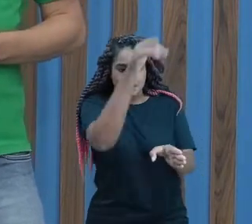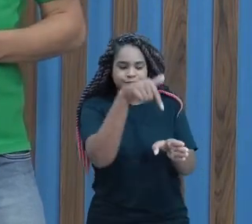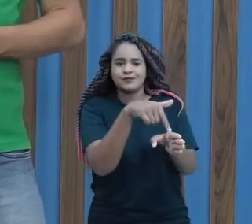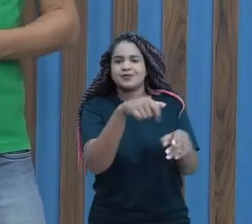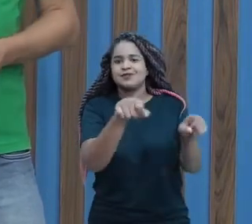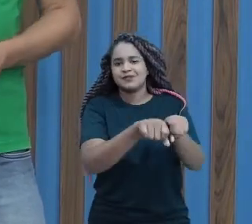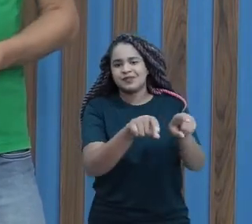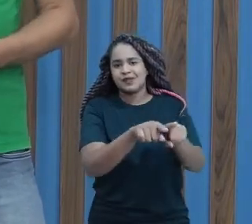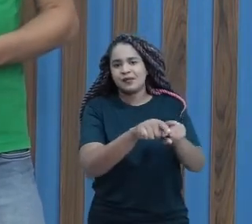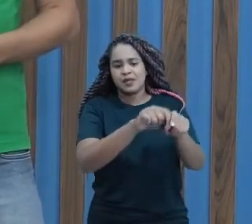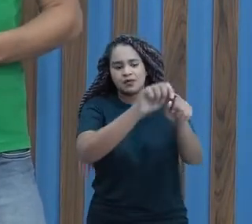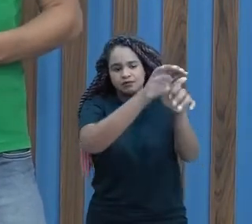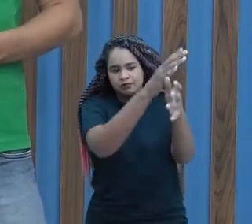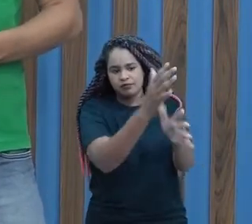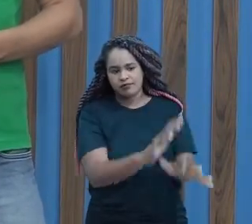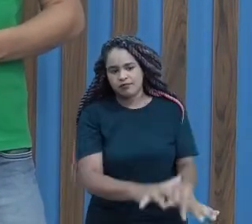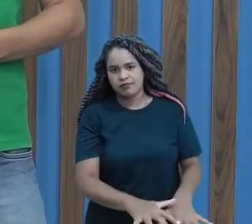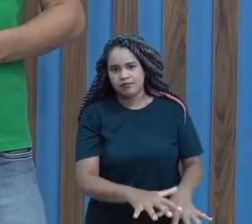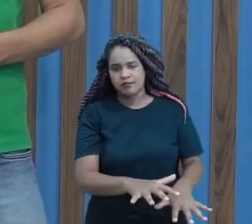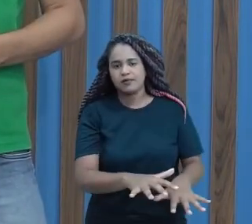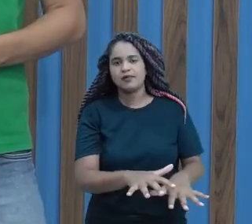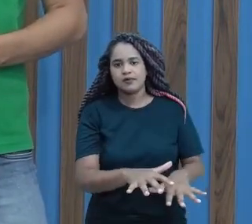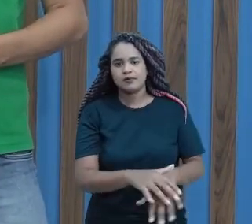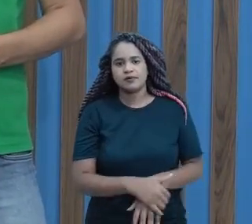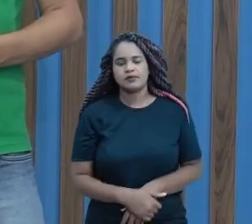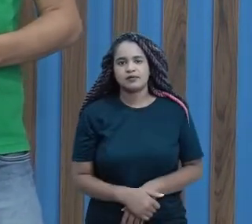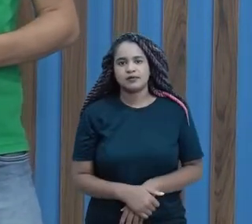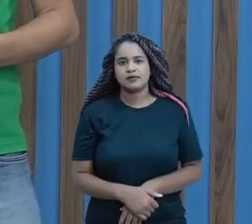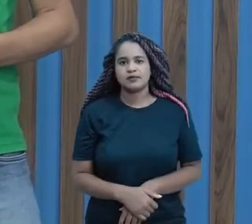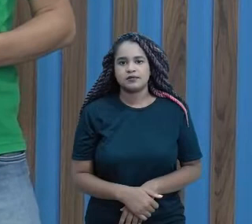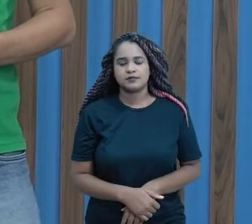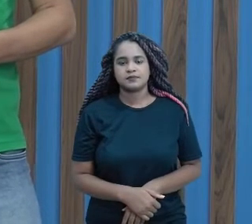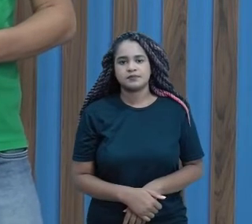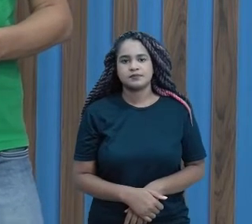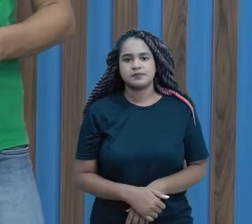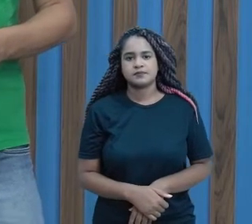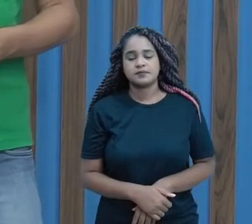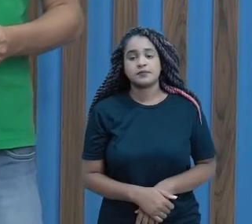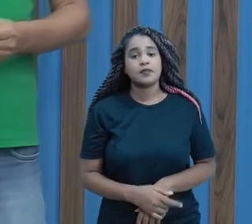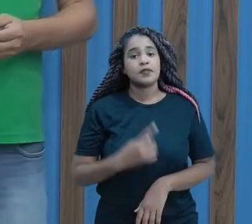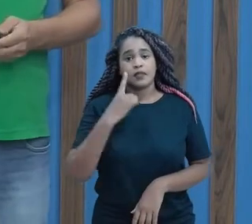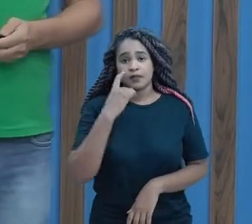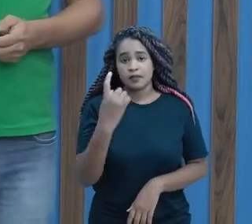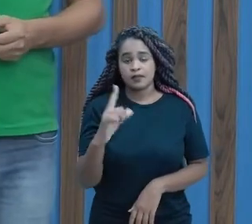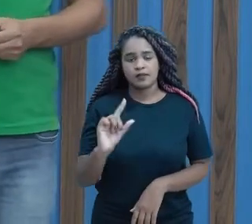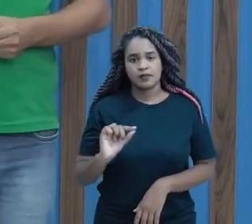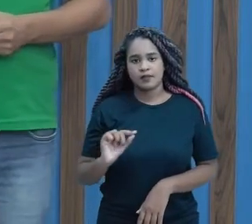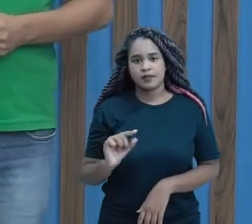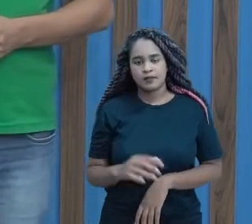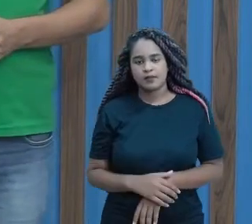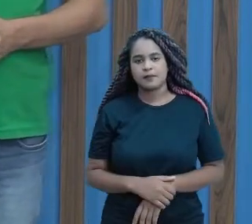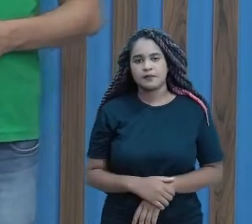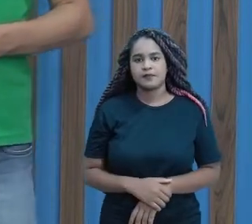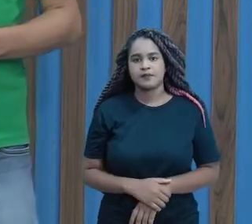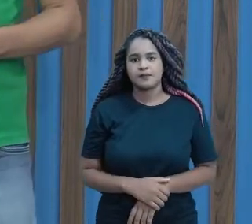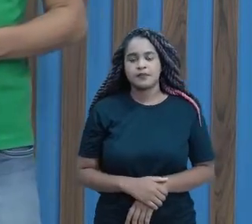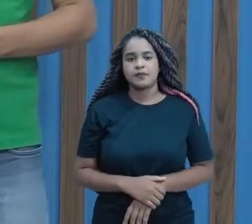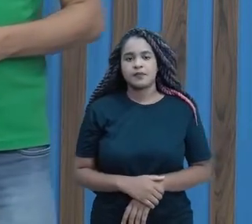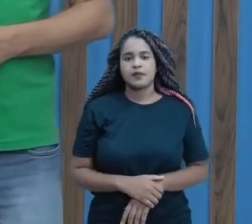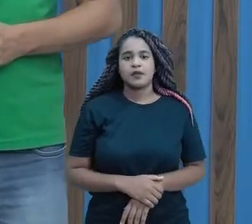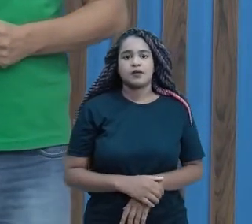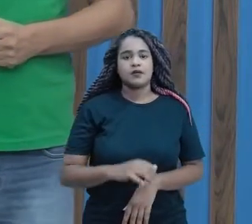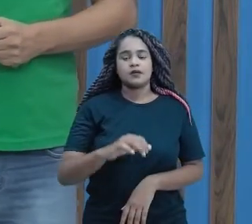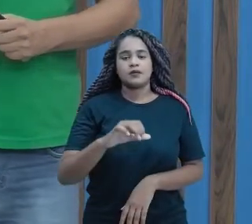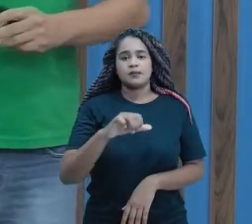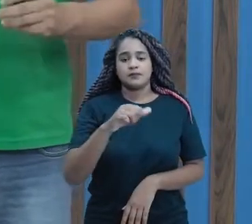acabar caindo junto com a União Soviética. É interessante porque, justamente, em 9 de novembro de